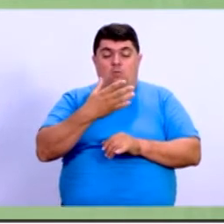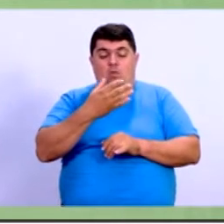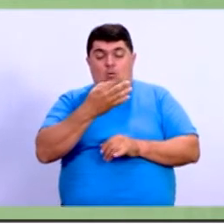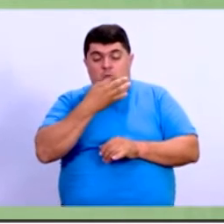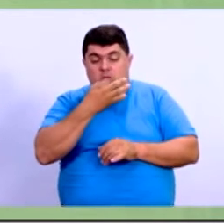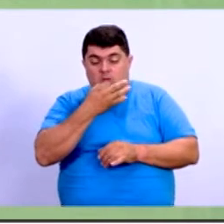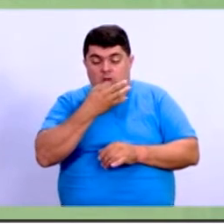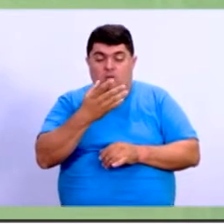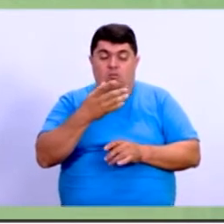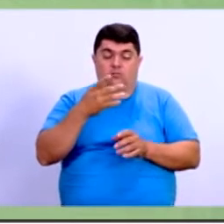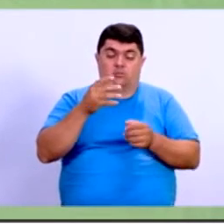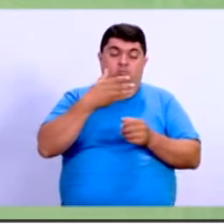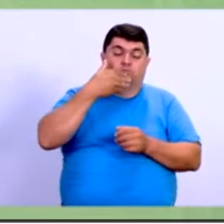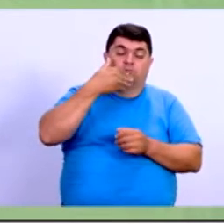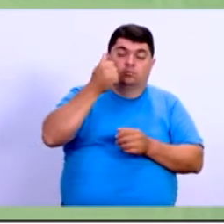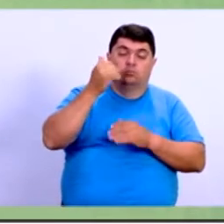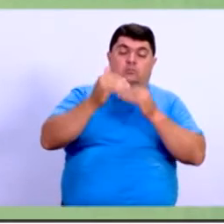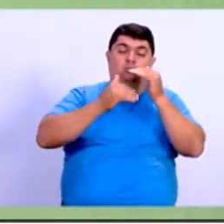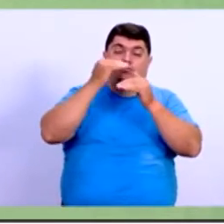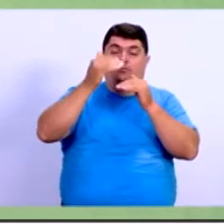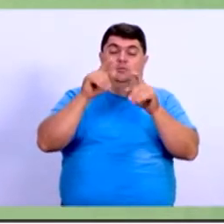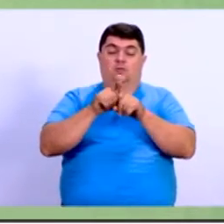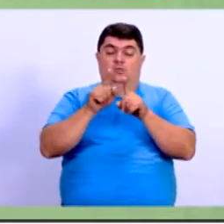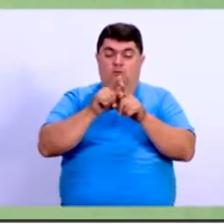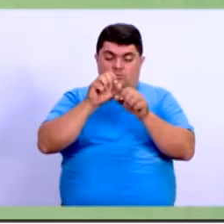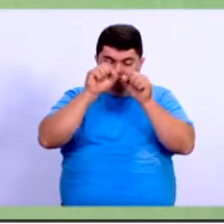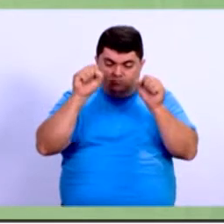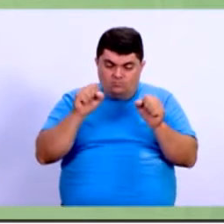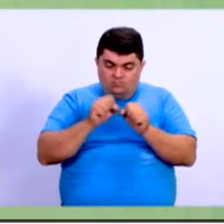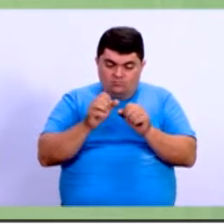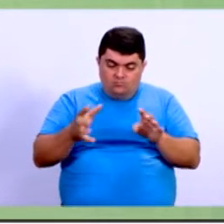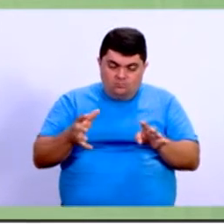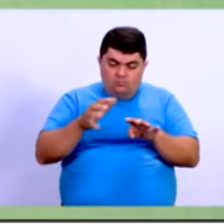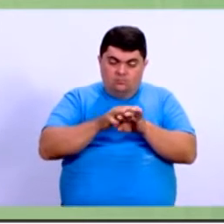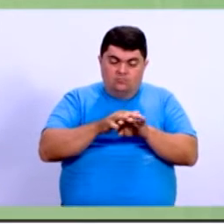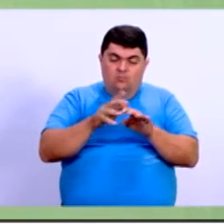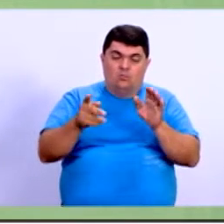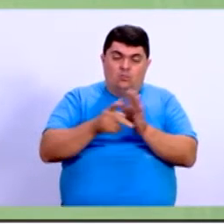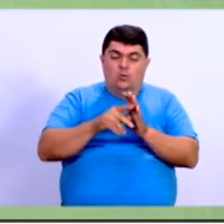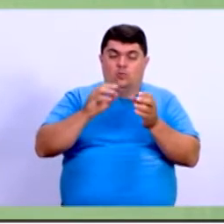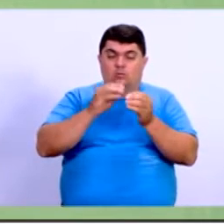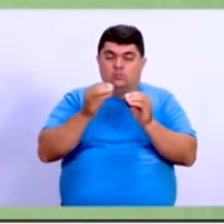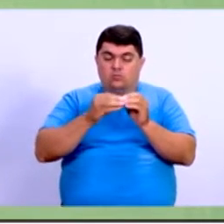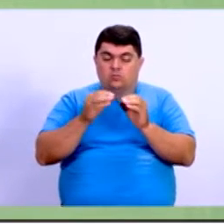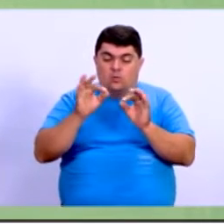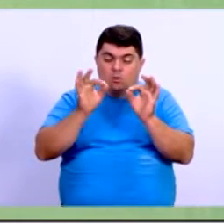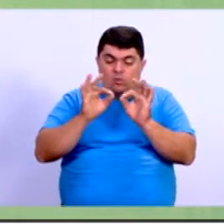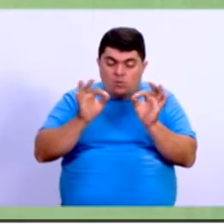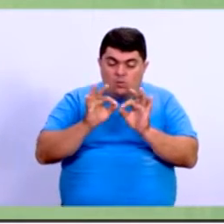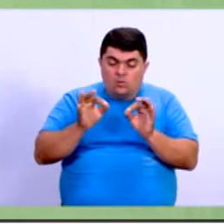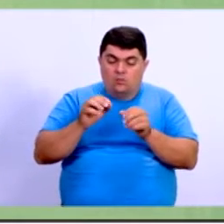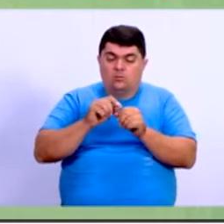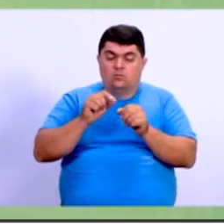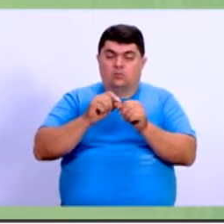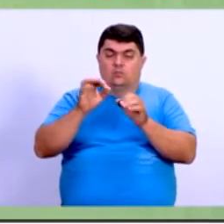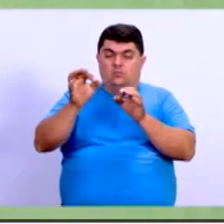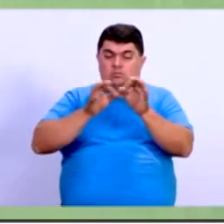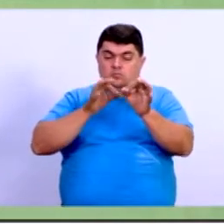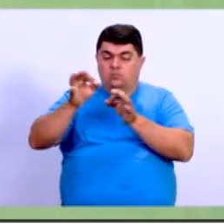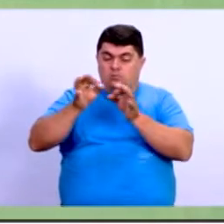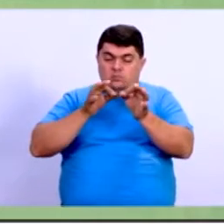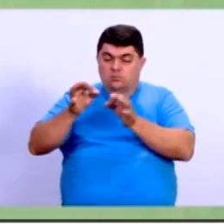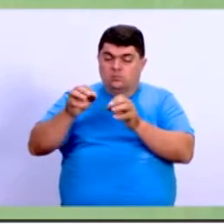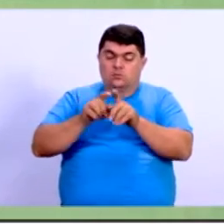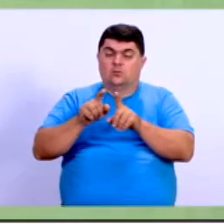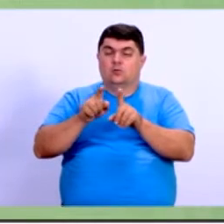obtenção. A gente precisa integrar os sistemas através dos dados correlacionados e gerar um sistema de informação